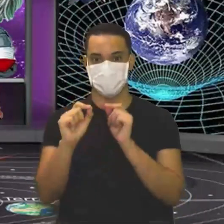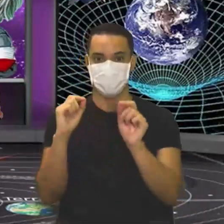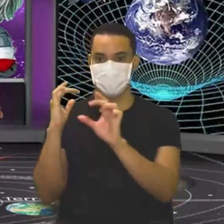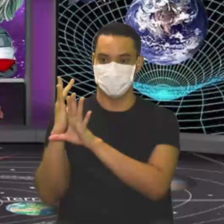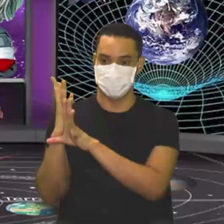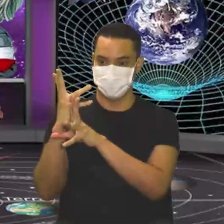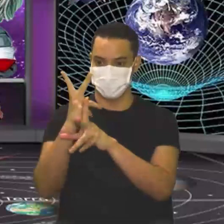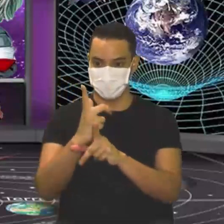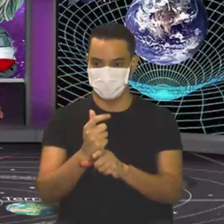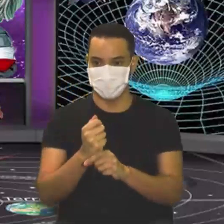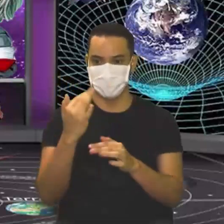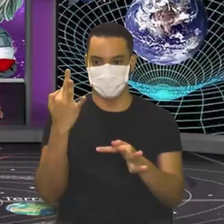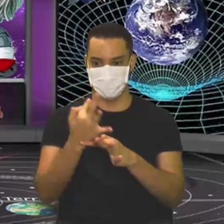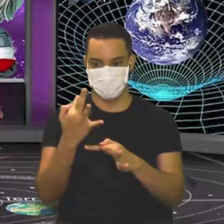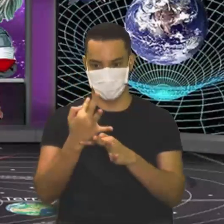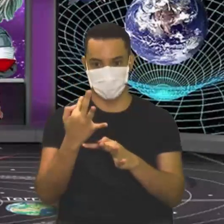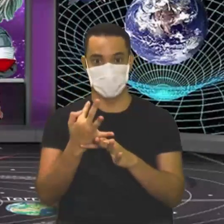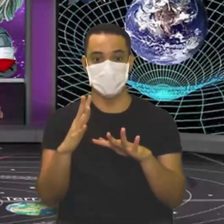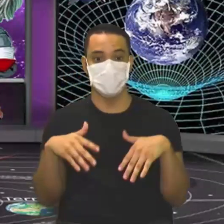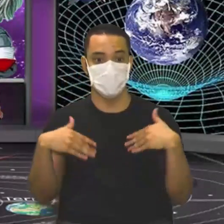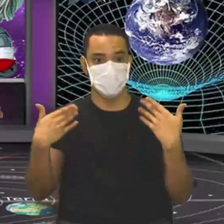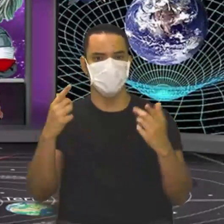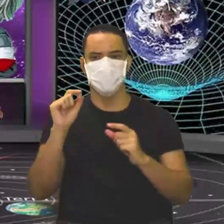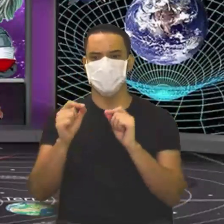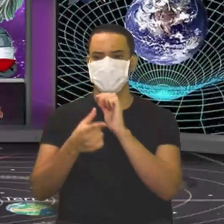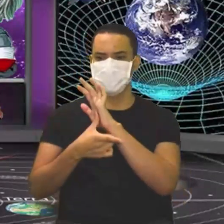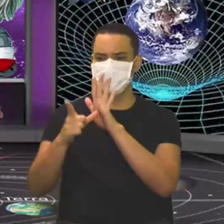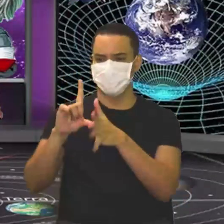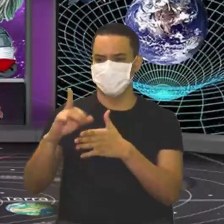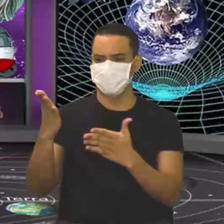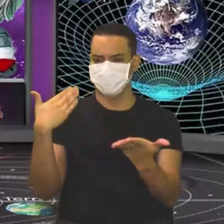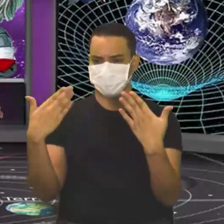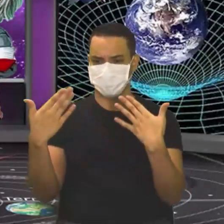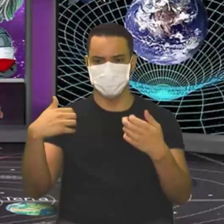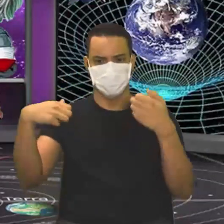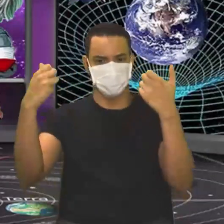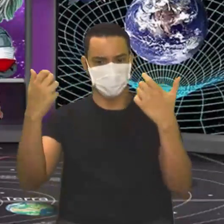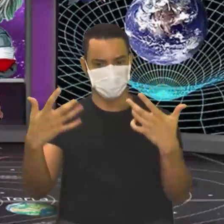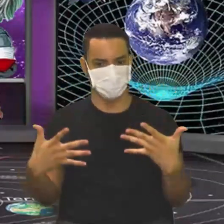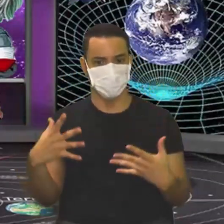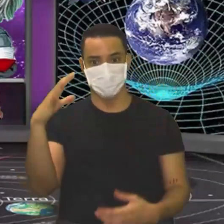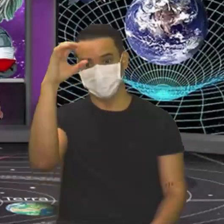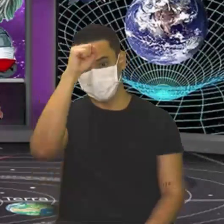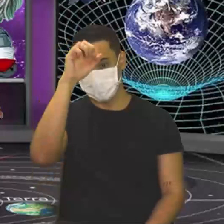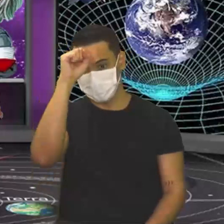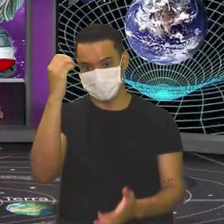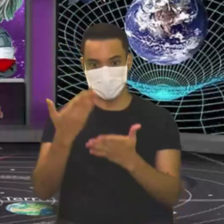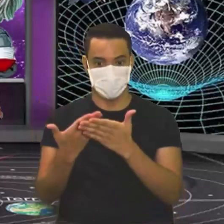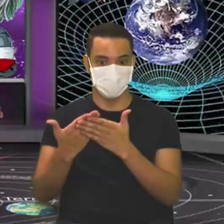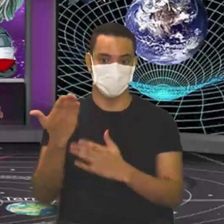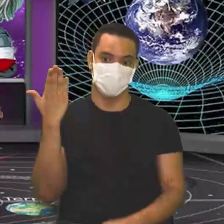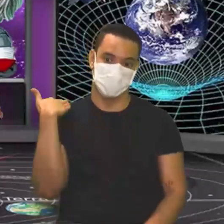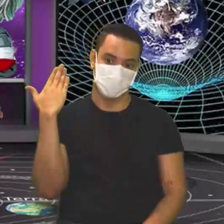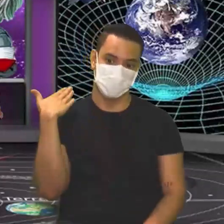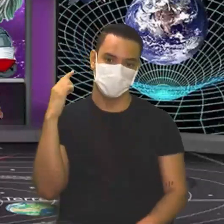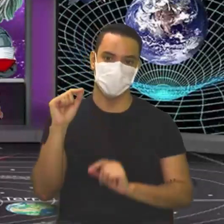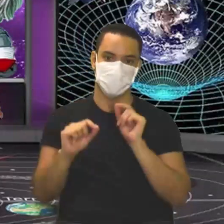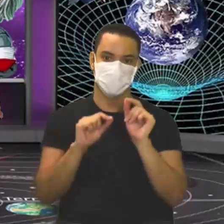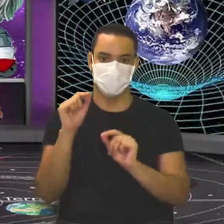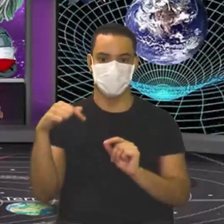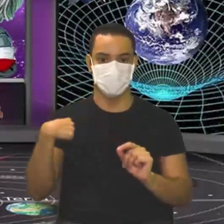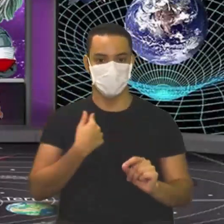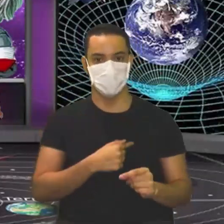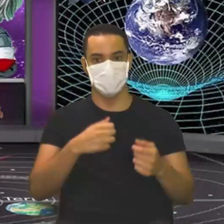de física. Bom, o que nós estávamos conversando e aprendendo na aula passada? A gente estava